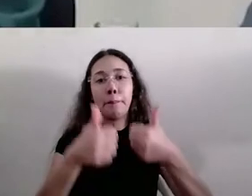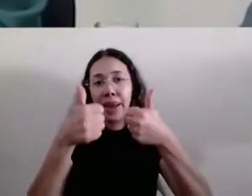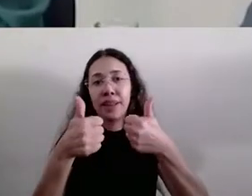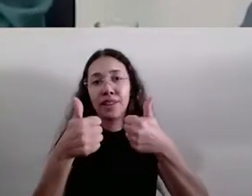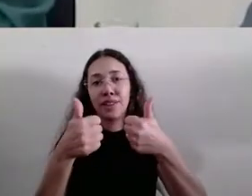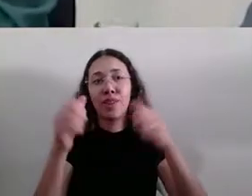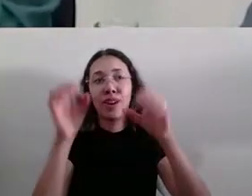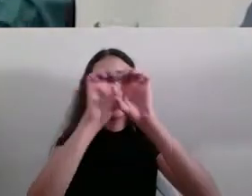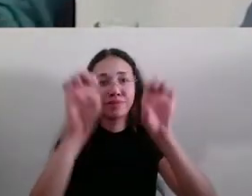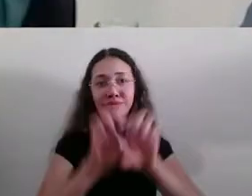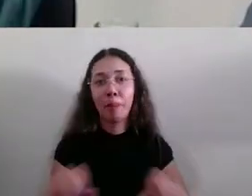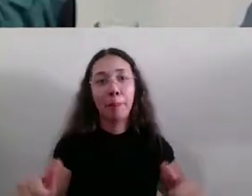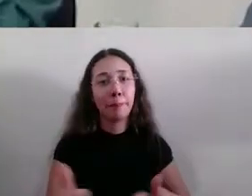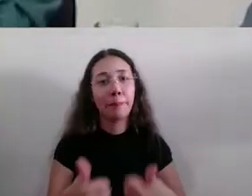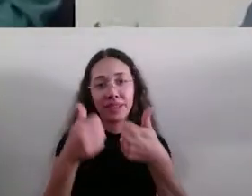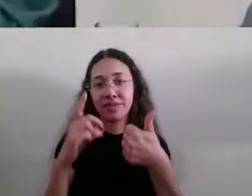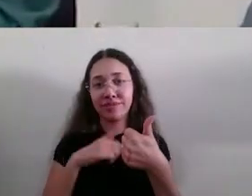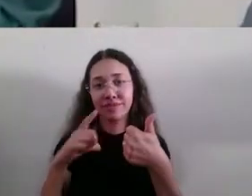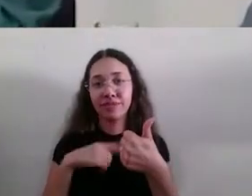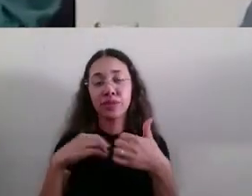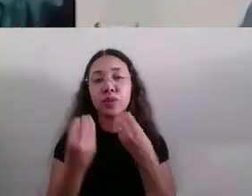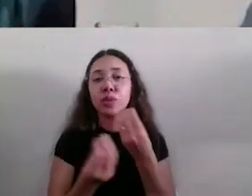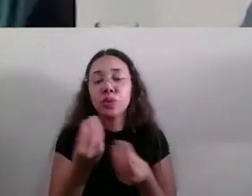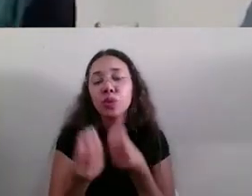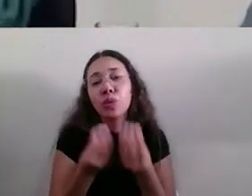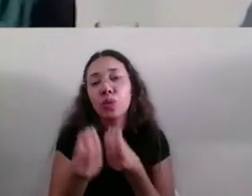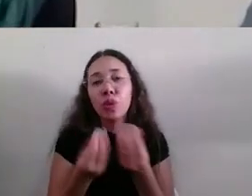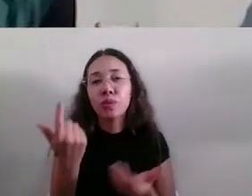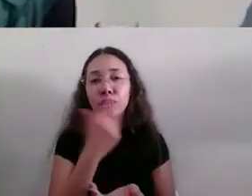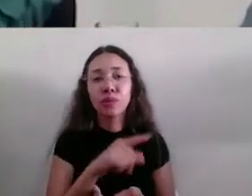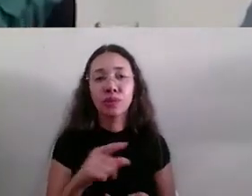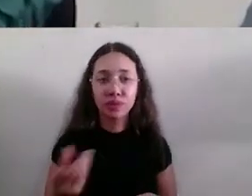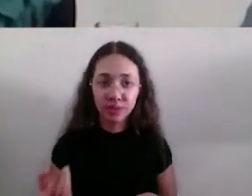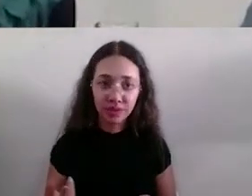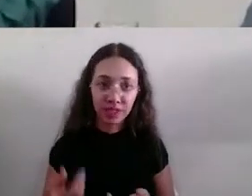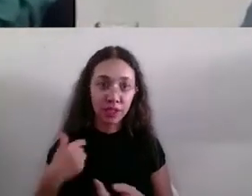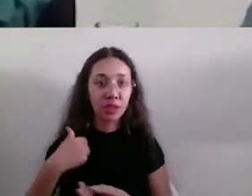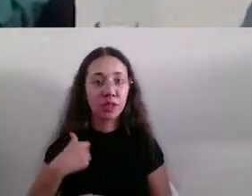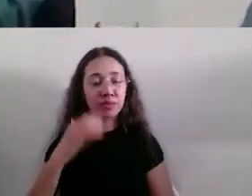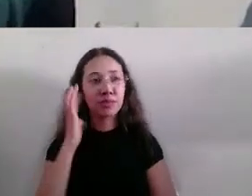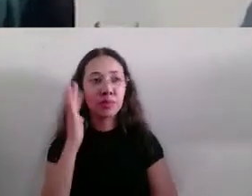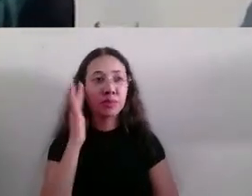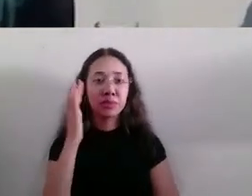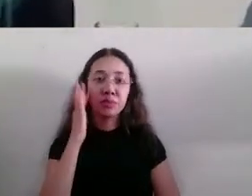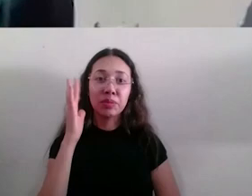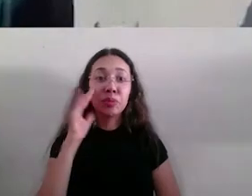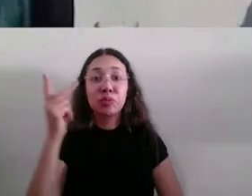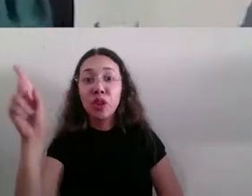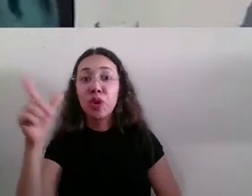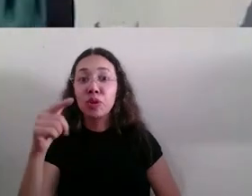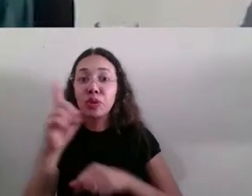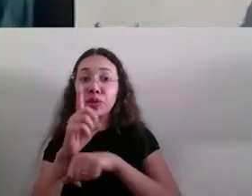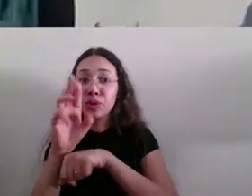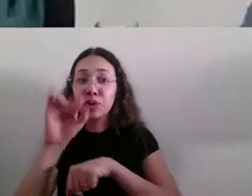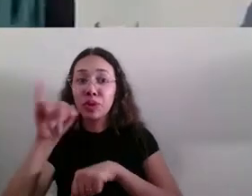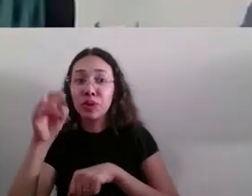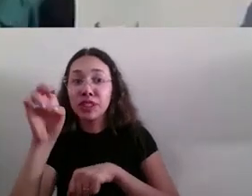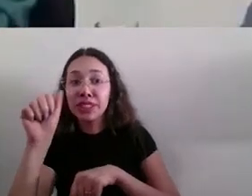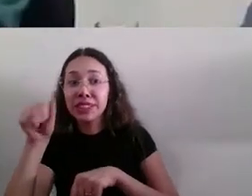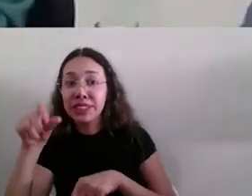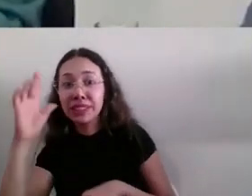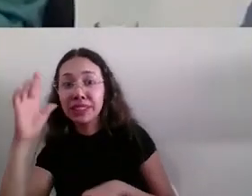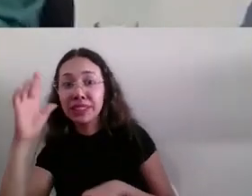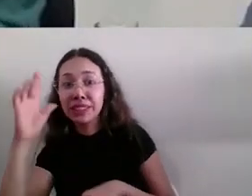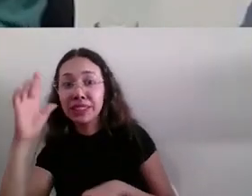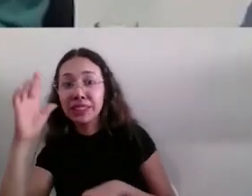né? Como que isso funcionaria, né? Eu estou aqui pensando, né? Não sei se o doutor Jean também está aqui pensando, o